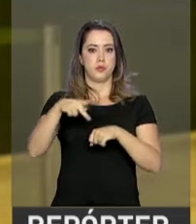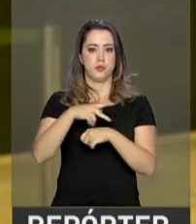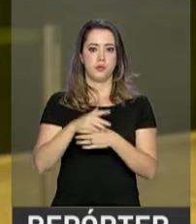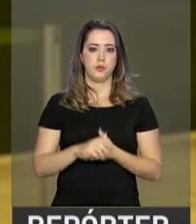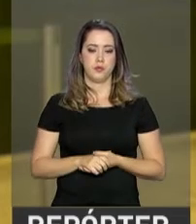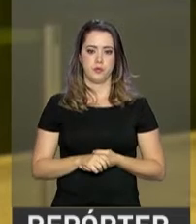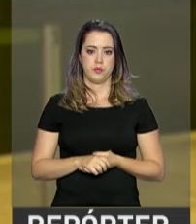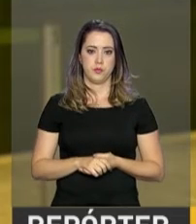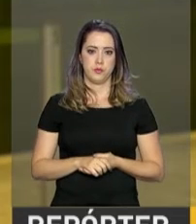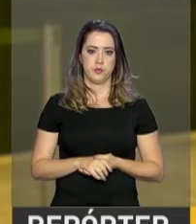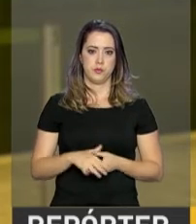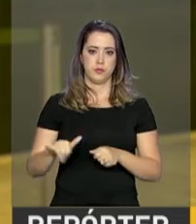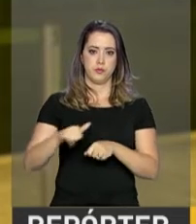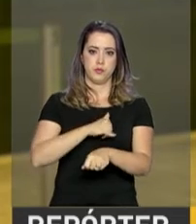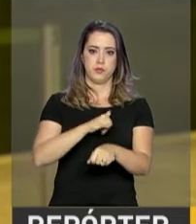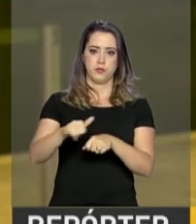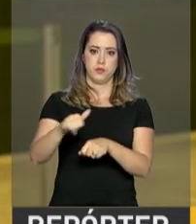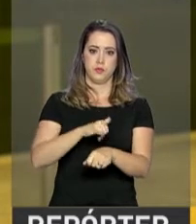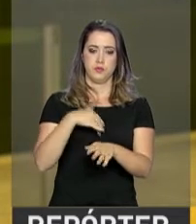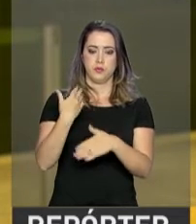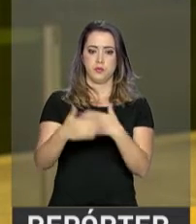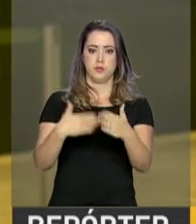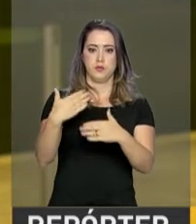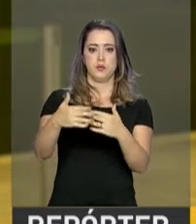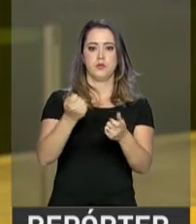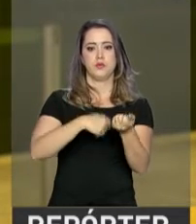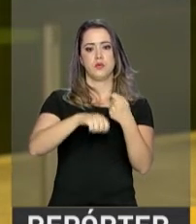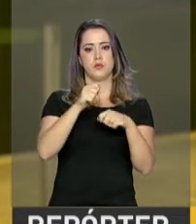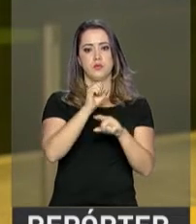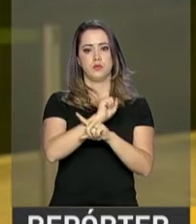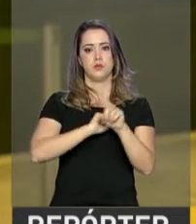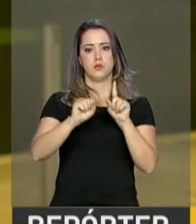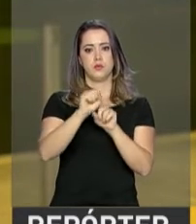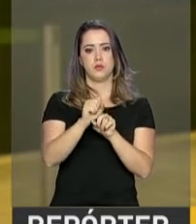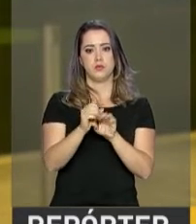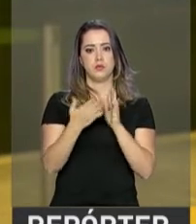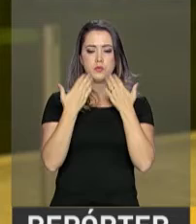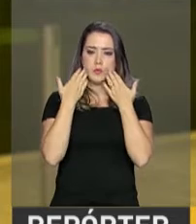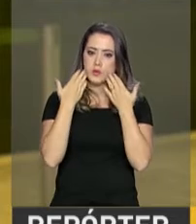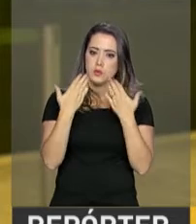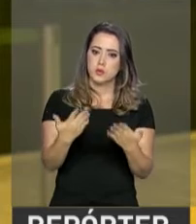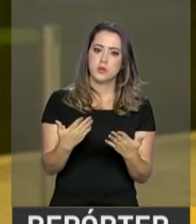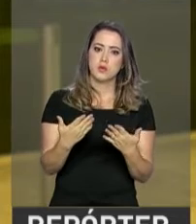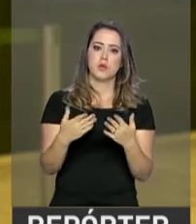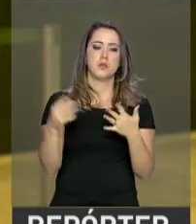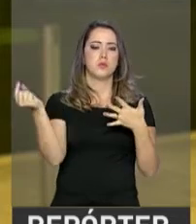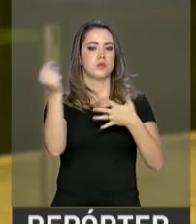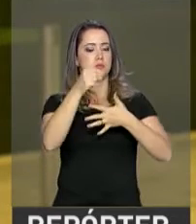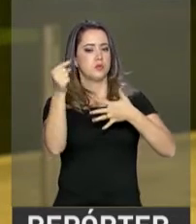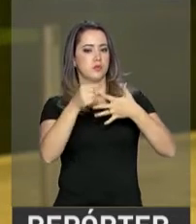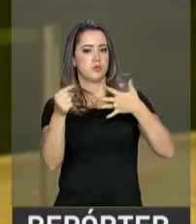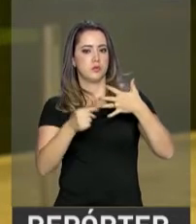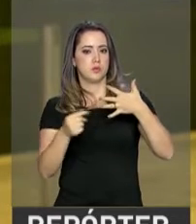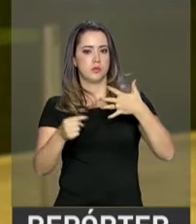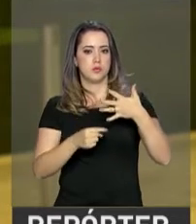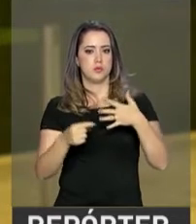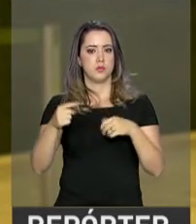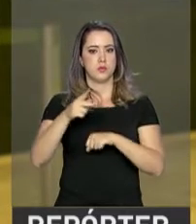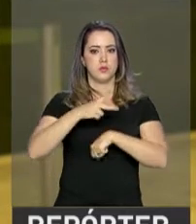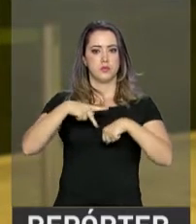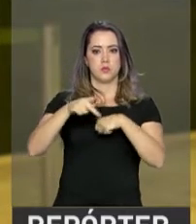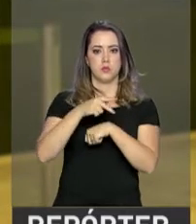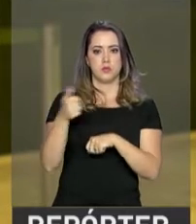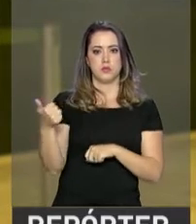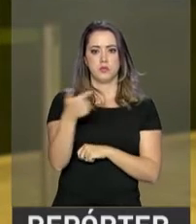a estratégia nacional de desenvolvimento econômico e social apresenta diretrizes e orientações para o país nos próximos